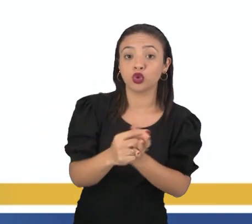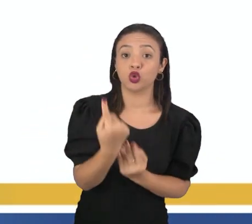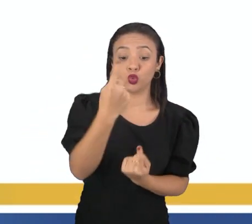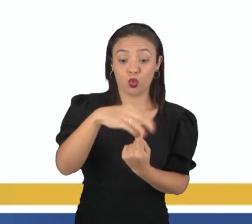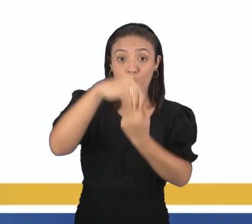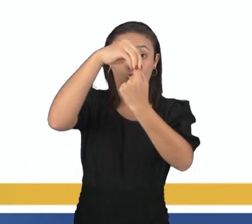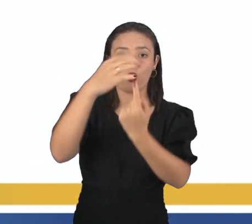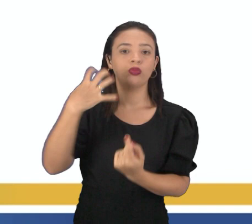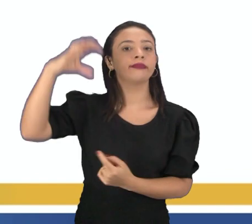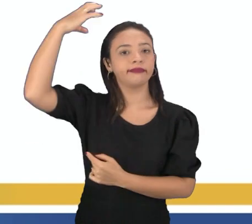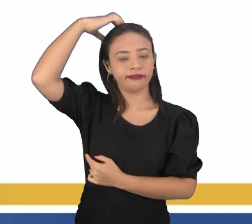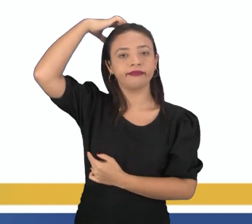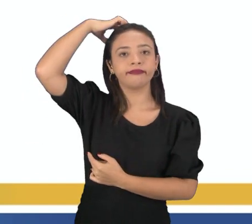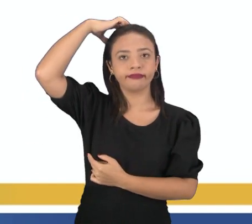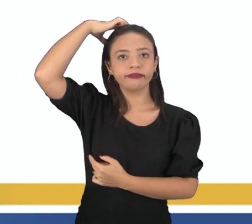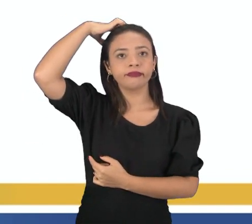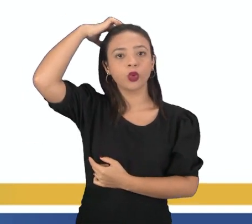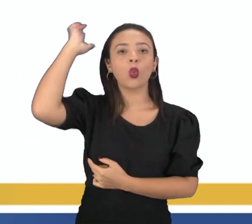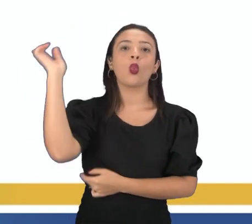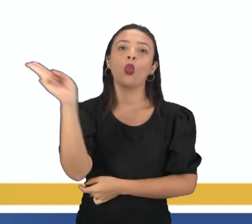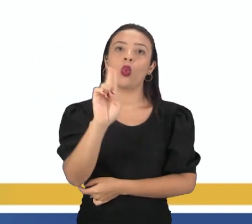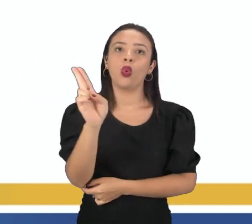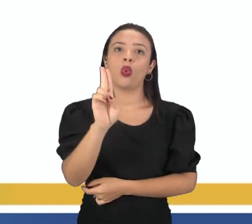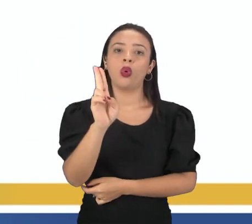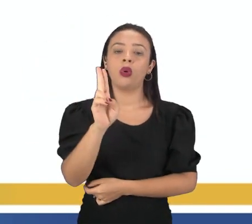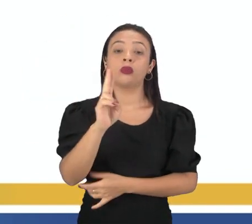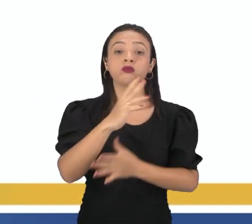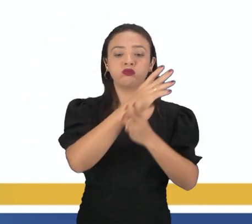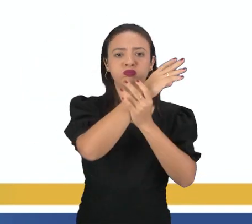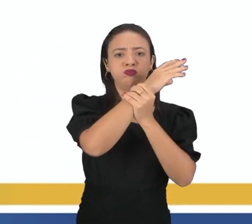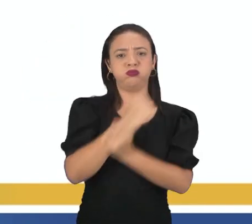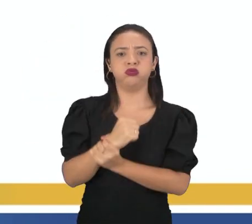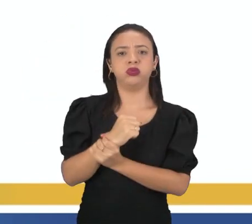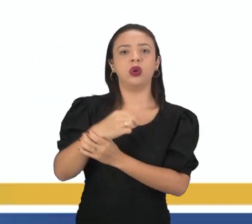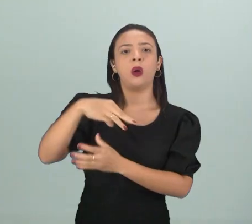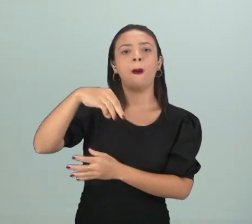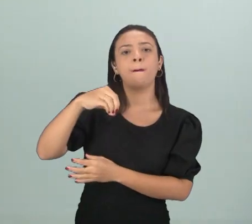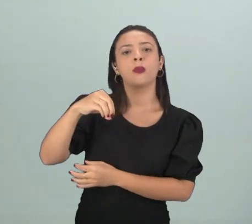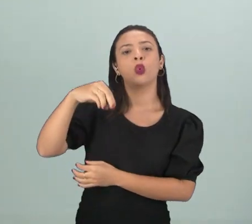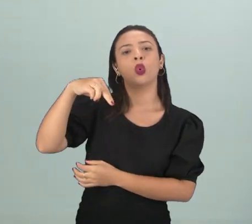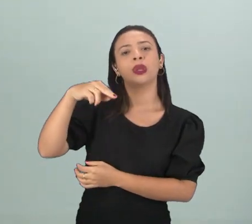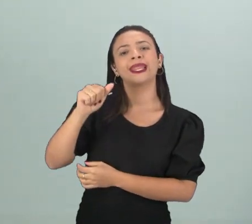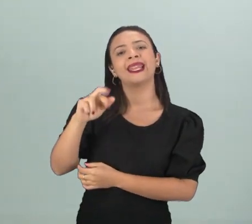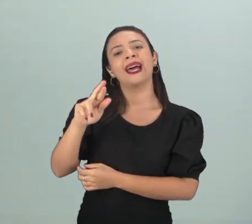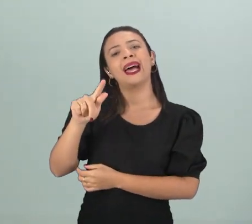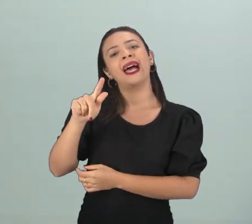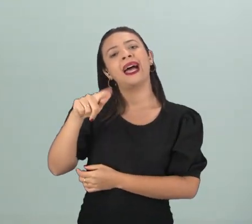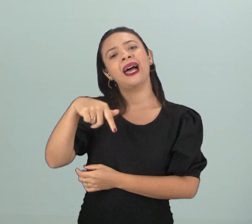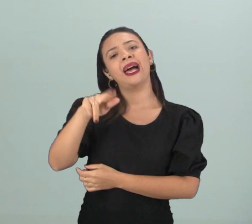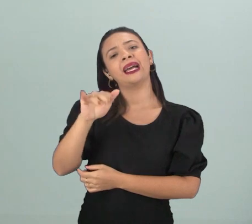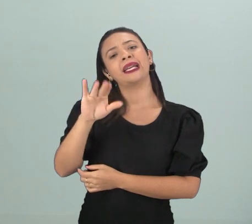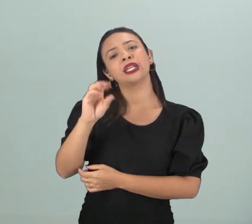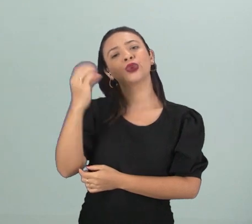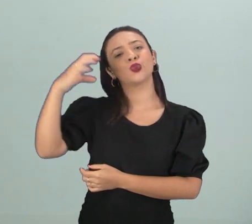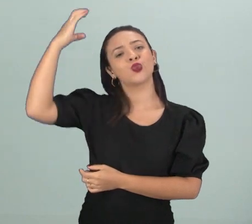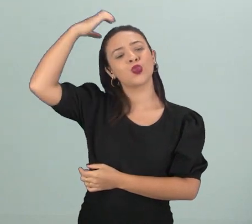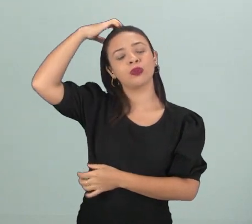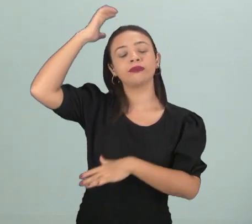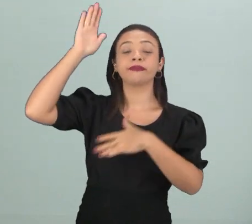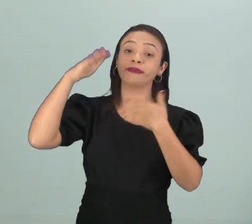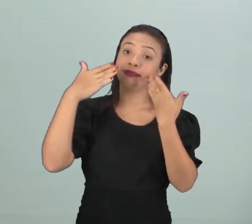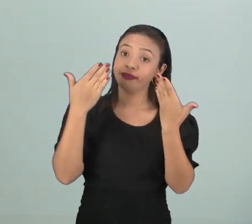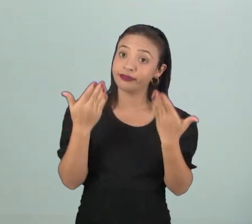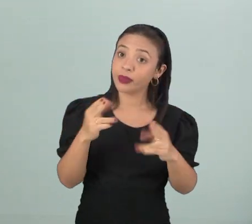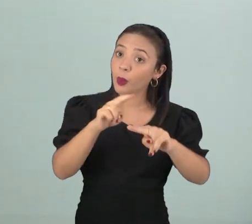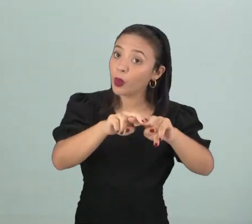soberana, nesse caso o rei, ficou conhecida como absolutismo monárquico. E é aí que a gente tem a